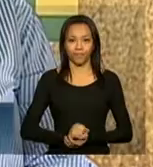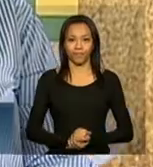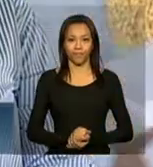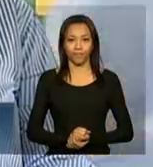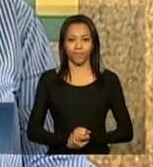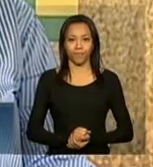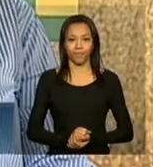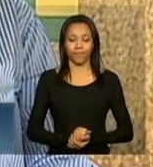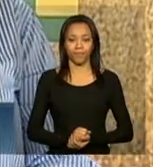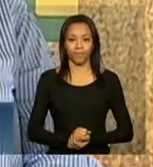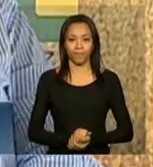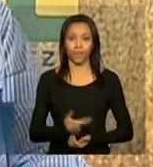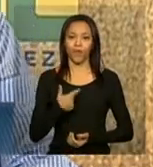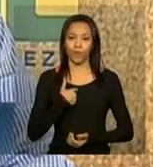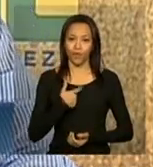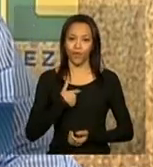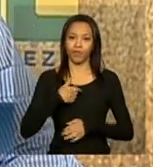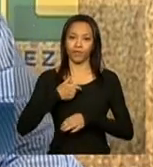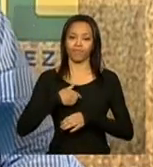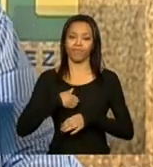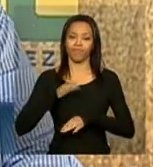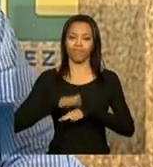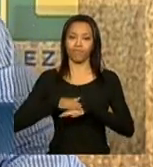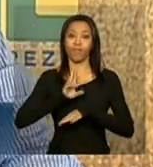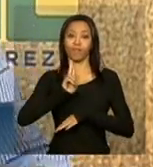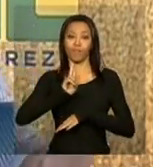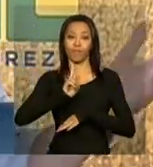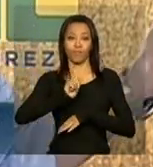Eu queria, em nome dos produtores,